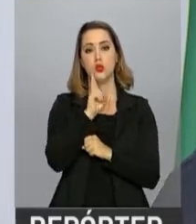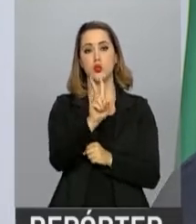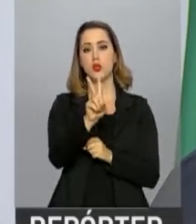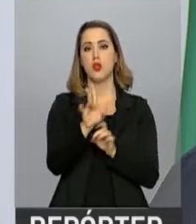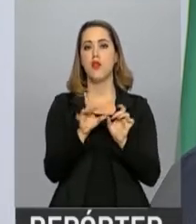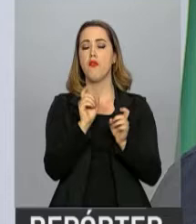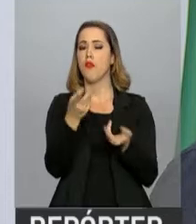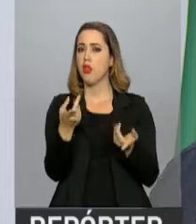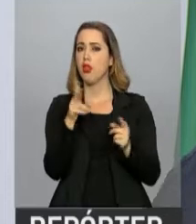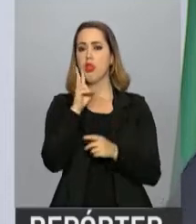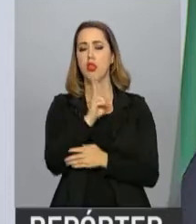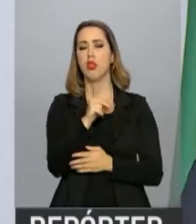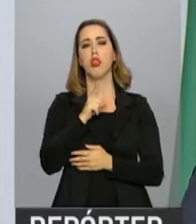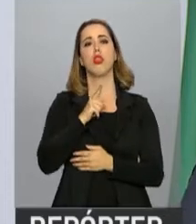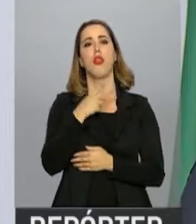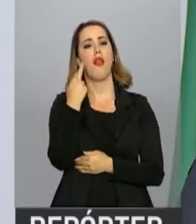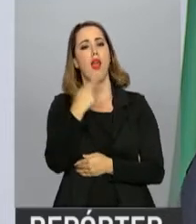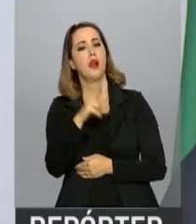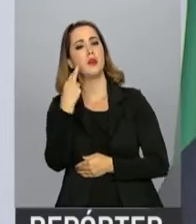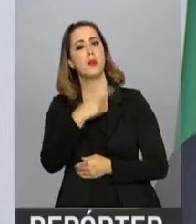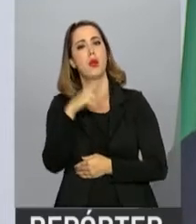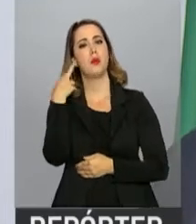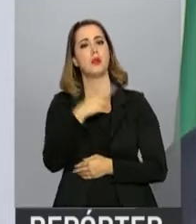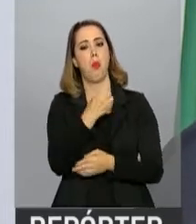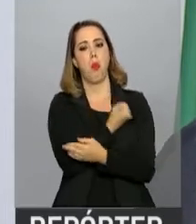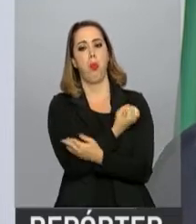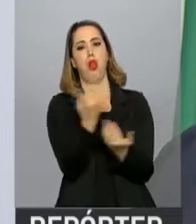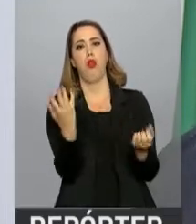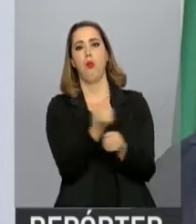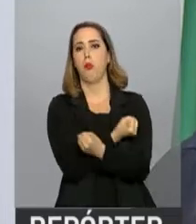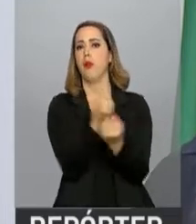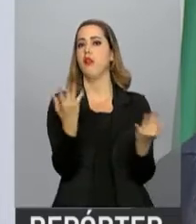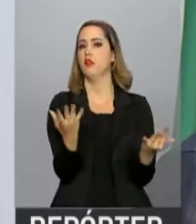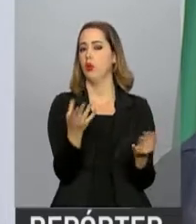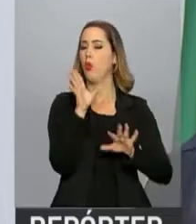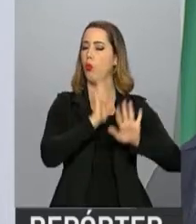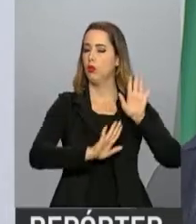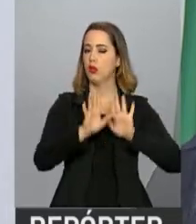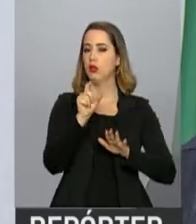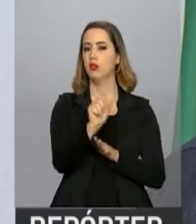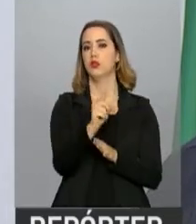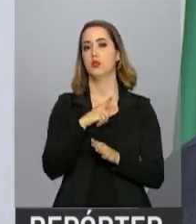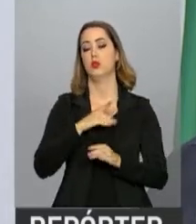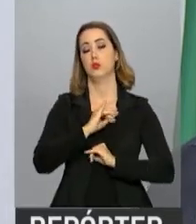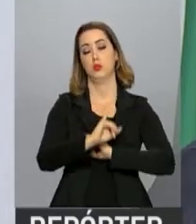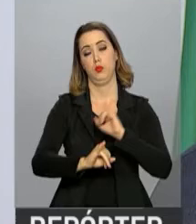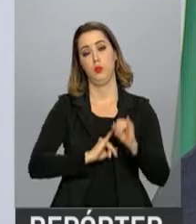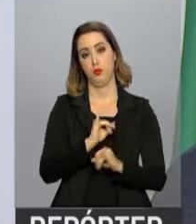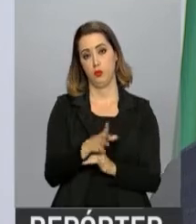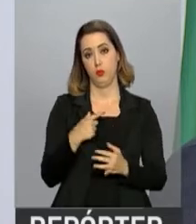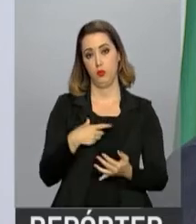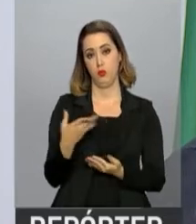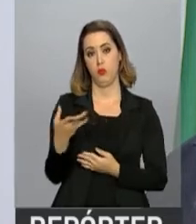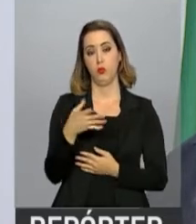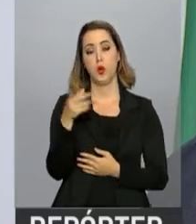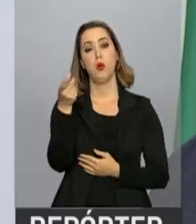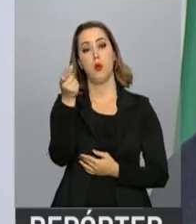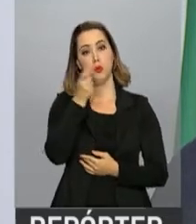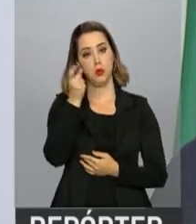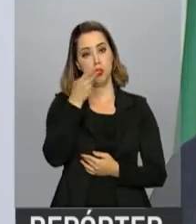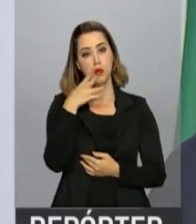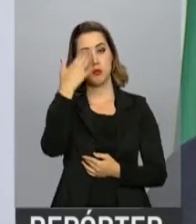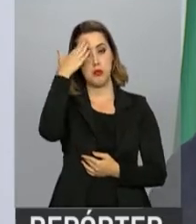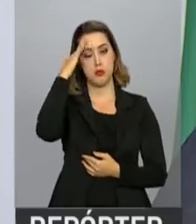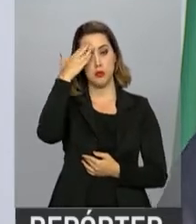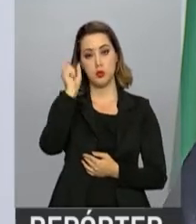especializados em reclamações, pois todos esses veículos que estão na internet trazem informações interessantes para o consumidor